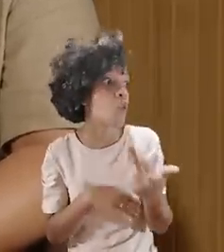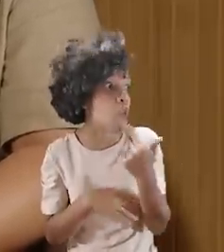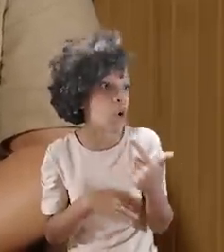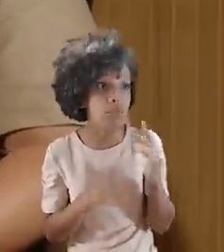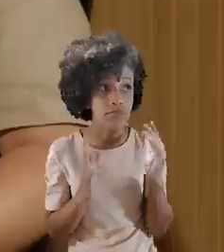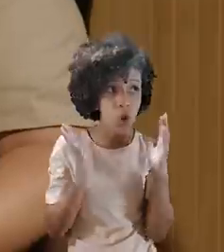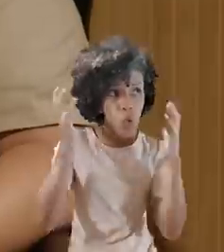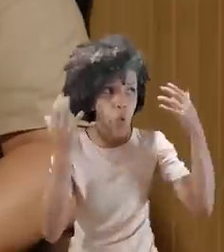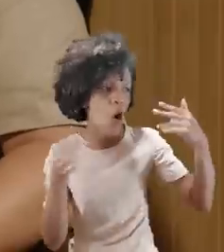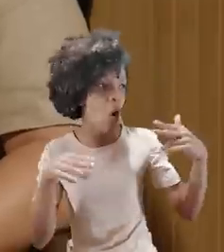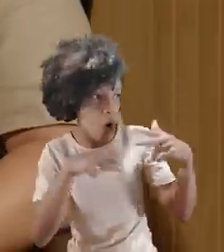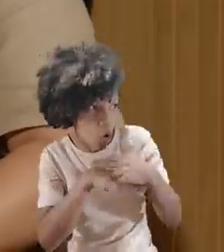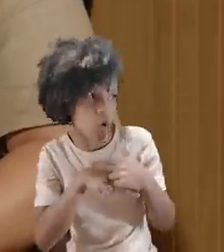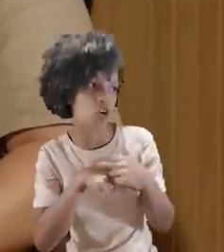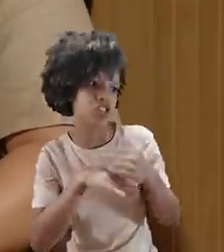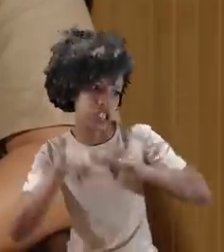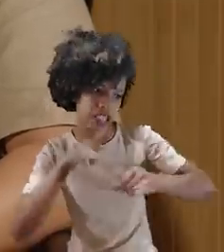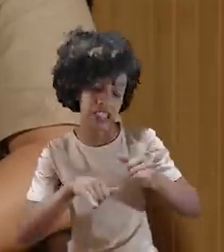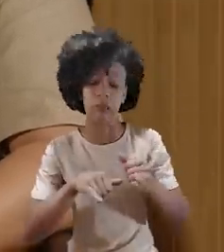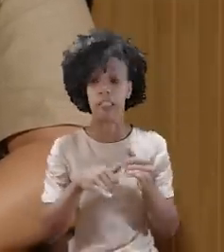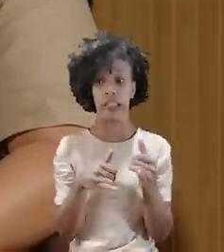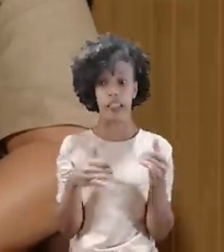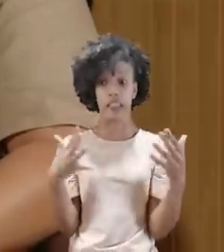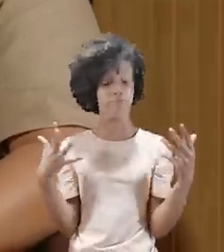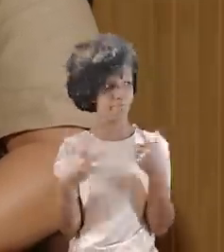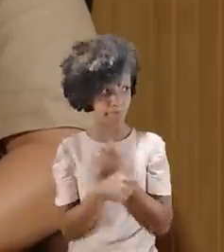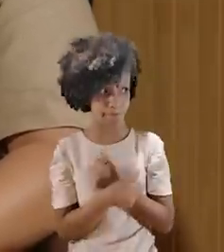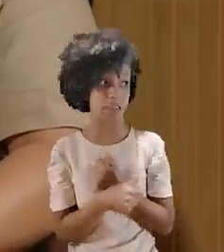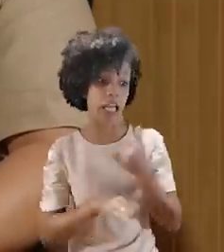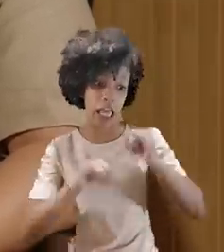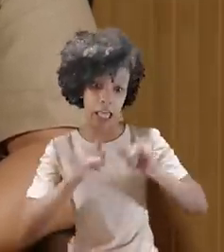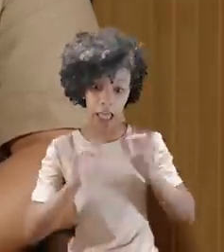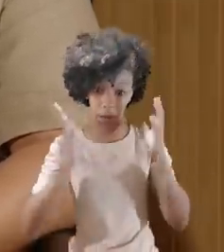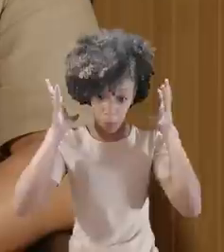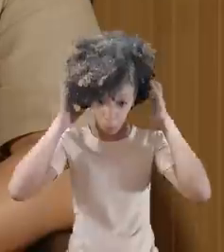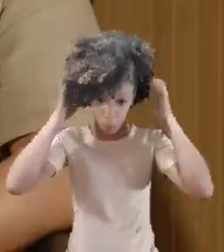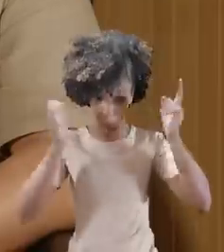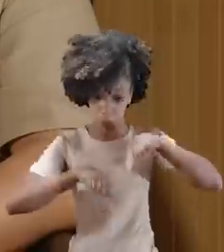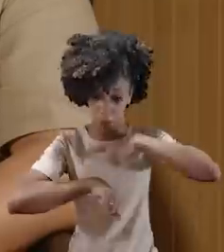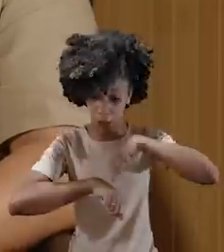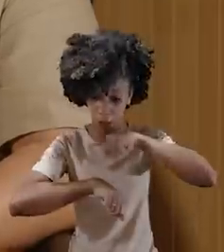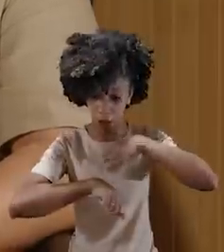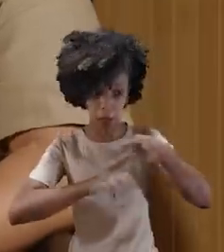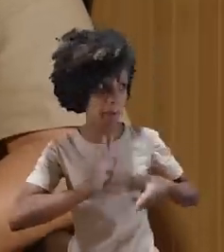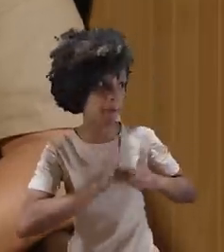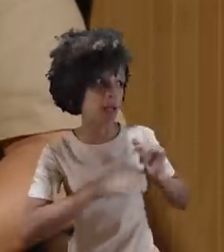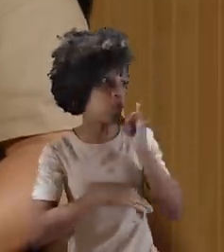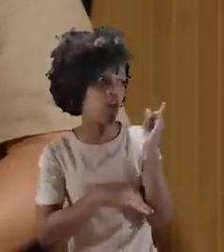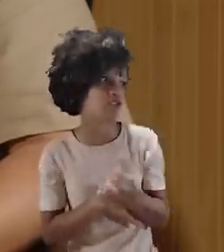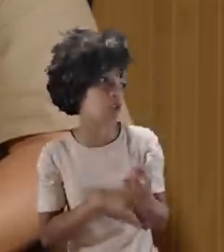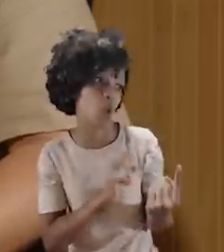da cor sem corte químico que dá um processo lindo deixar Química na Cabeça Às vezes o cliente está acontecendo